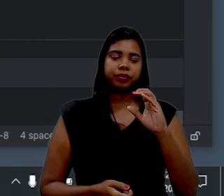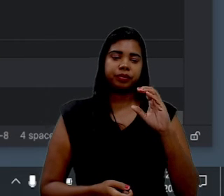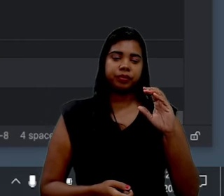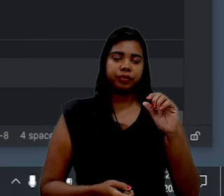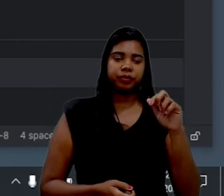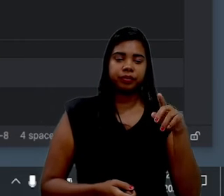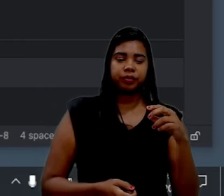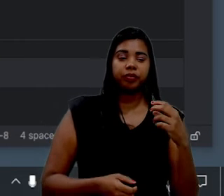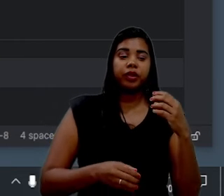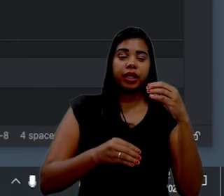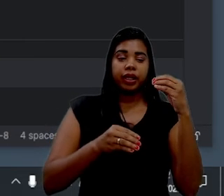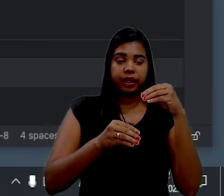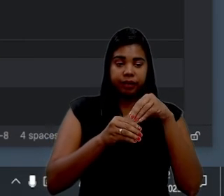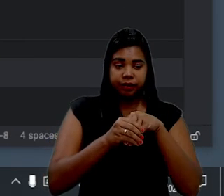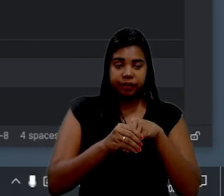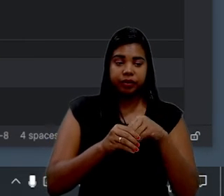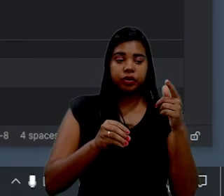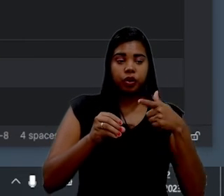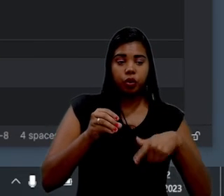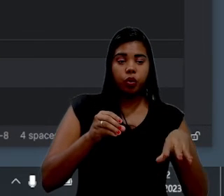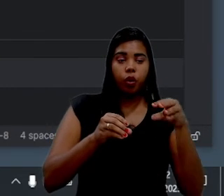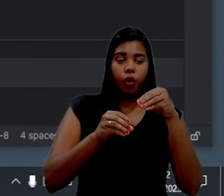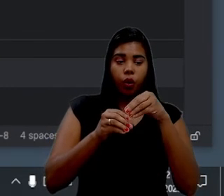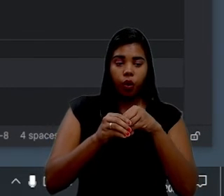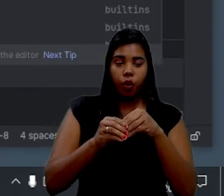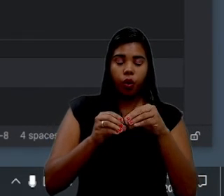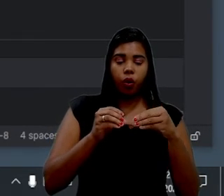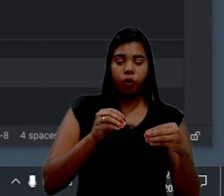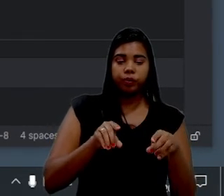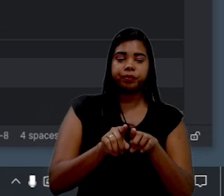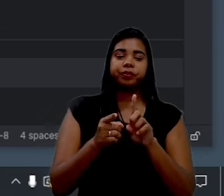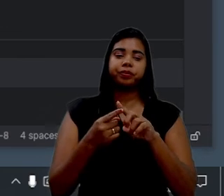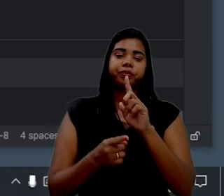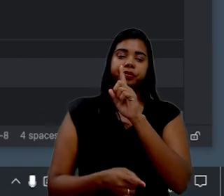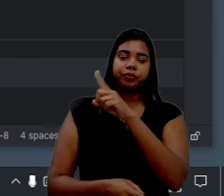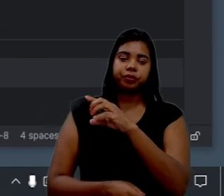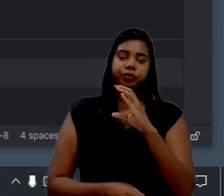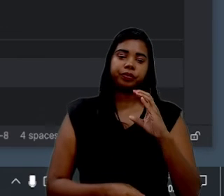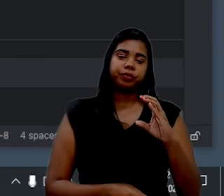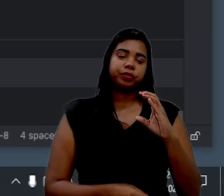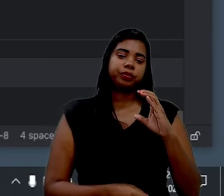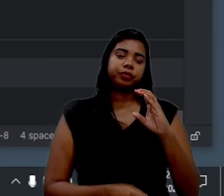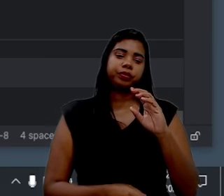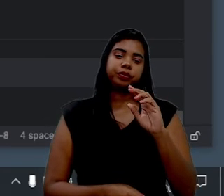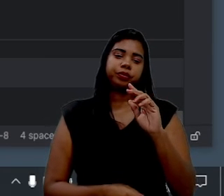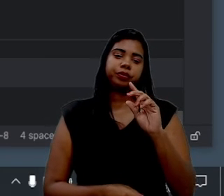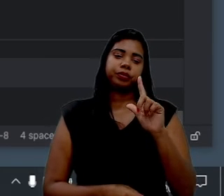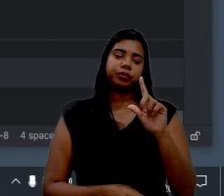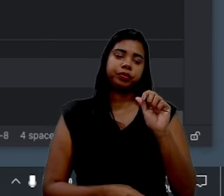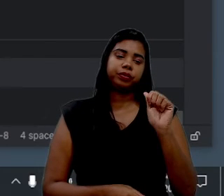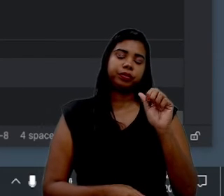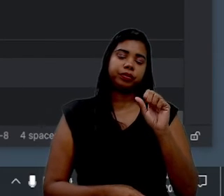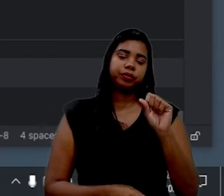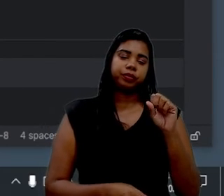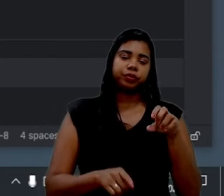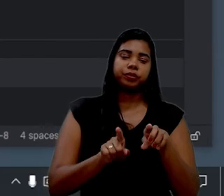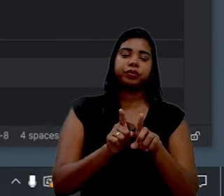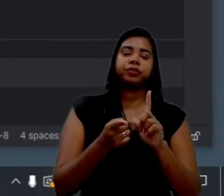classe meta, é um padrão de boas práticas, né, sempre dentro de um